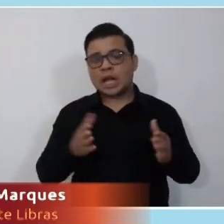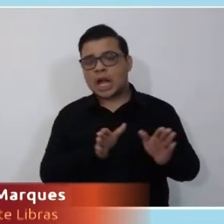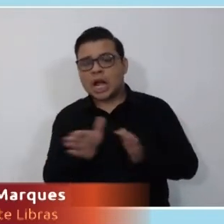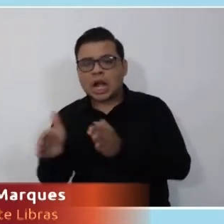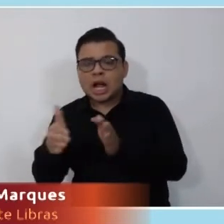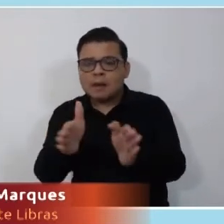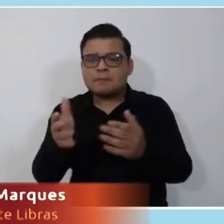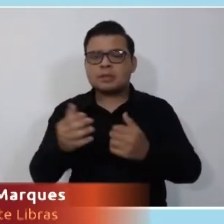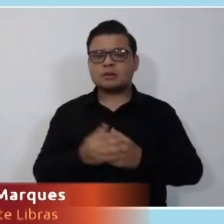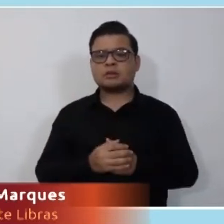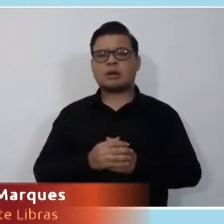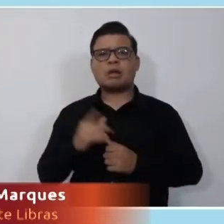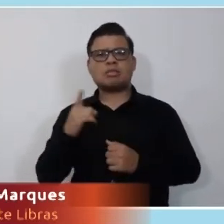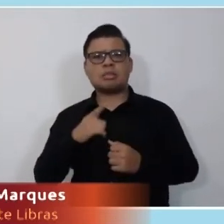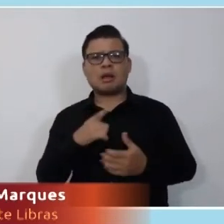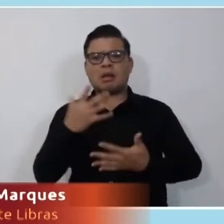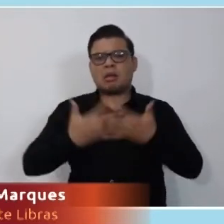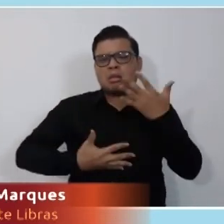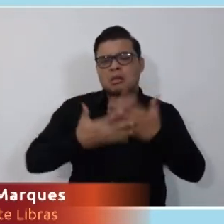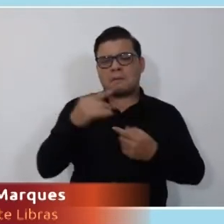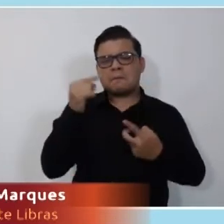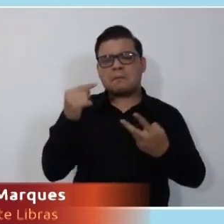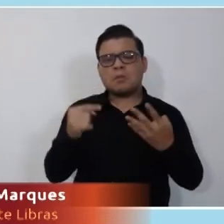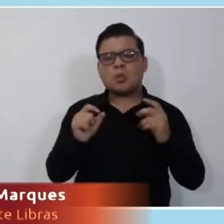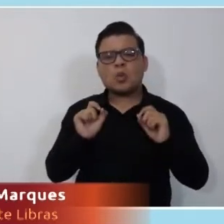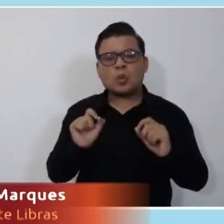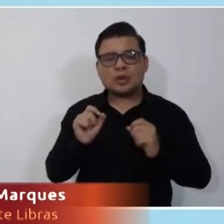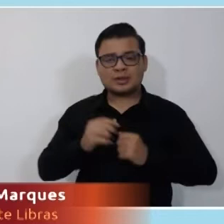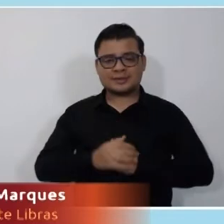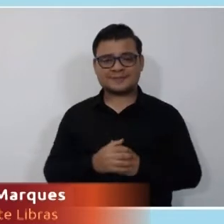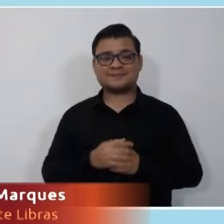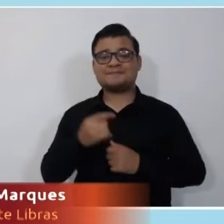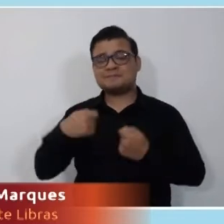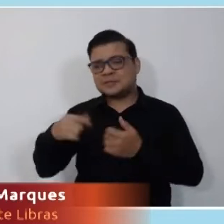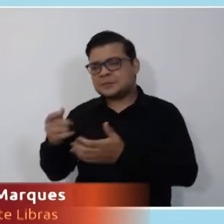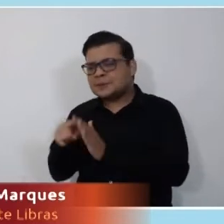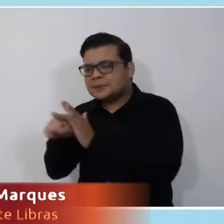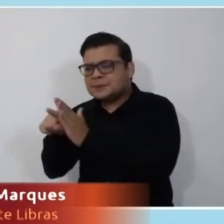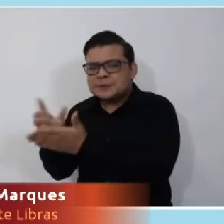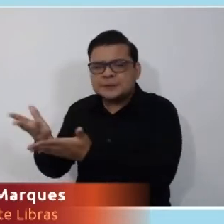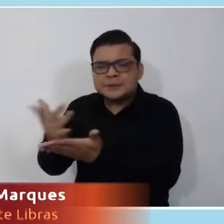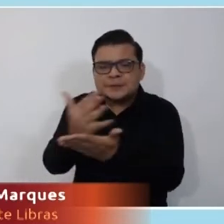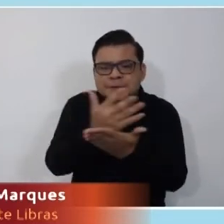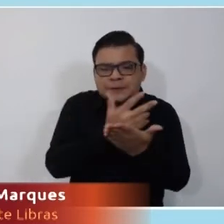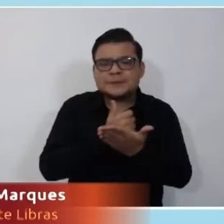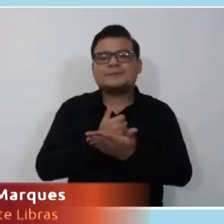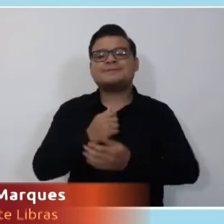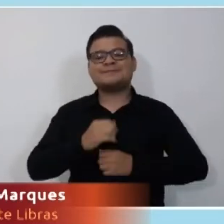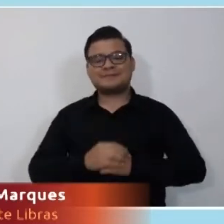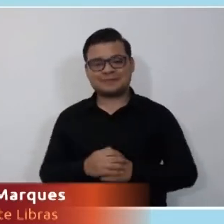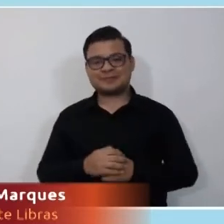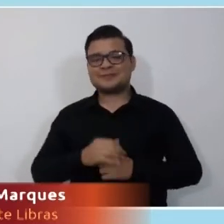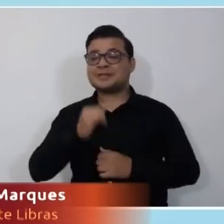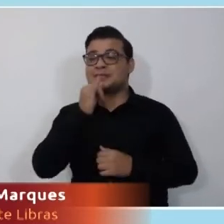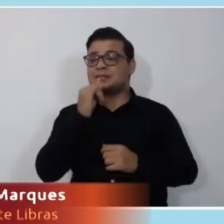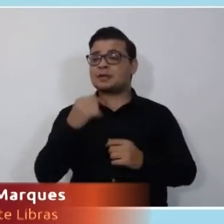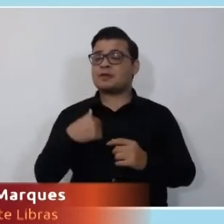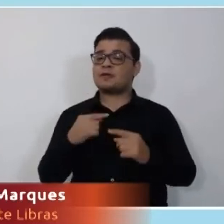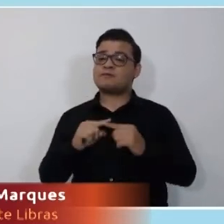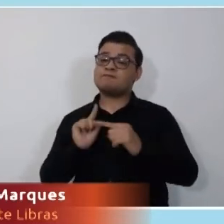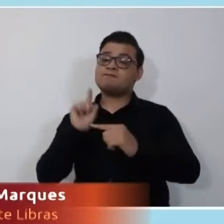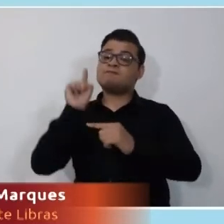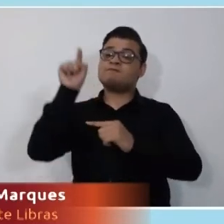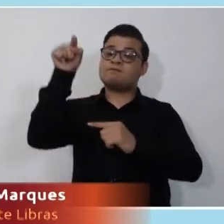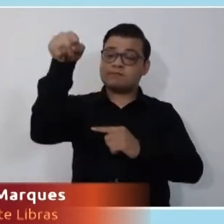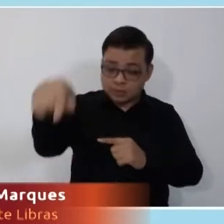você enfrenta? O poder público quer saber da pessoa o seguinte: me conte a dificuldade que você tem para a gente poder tentar